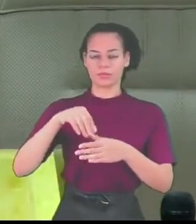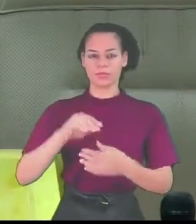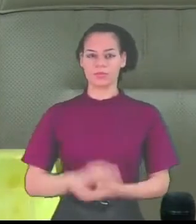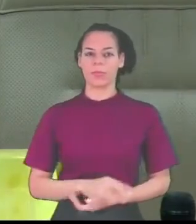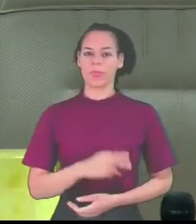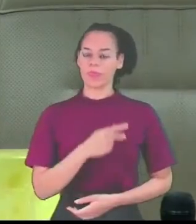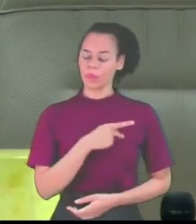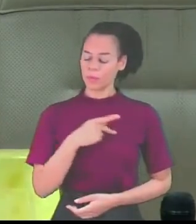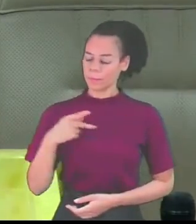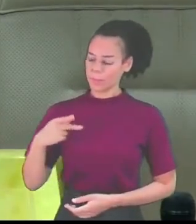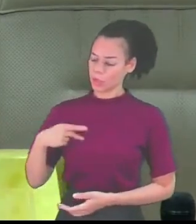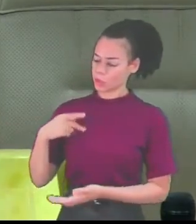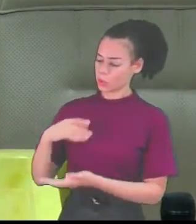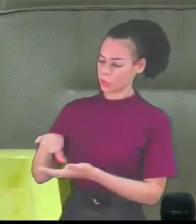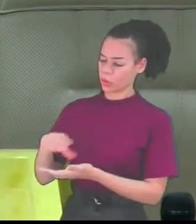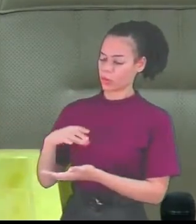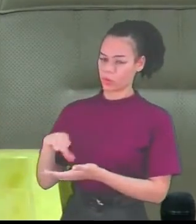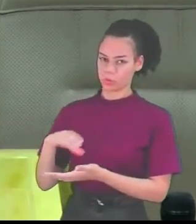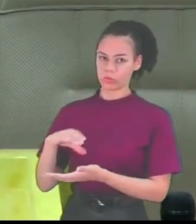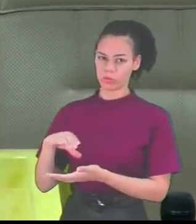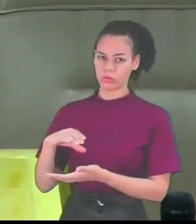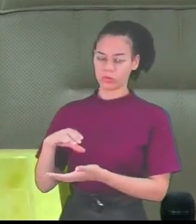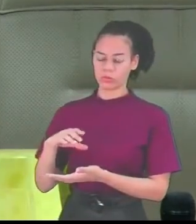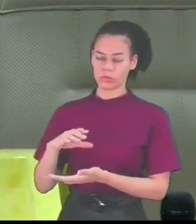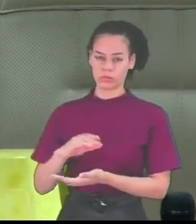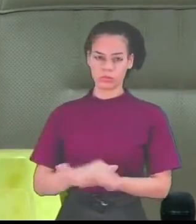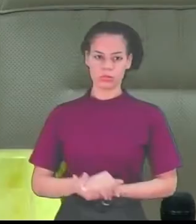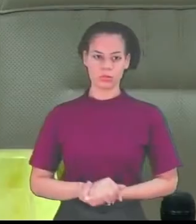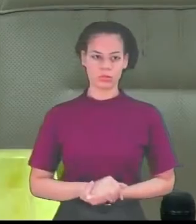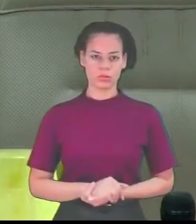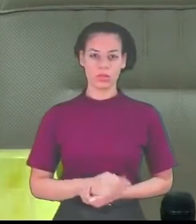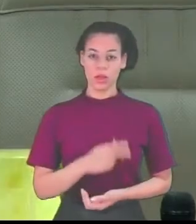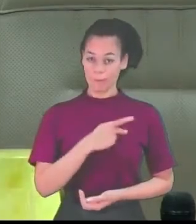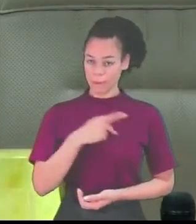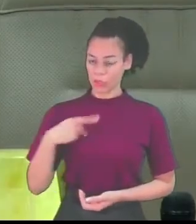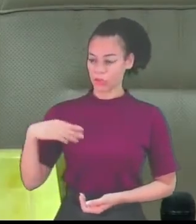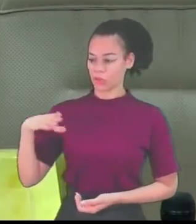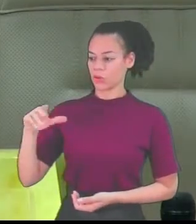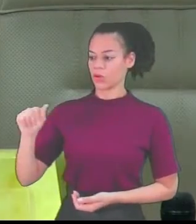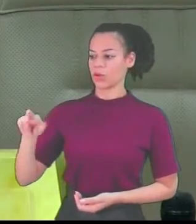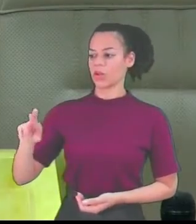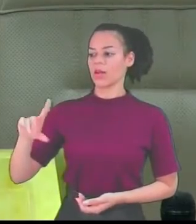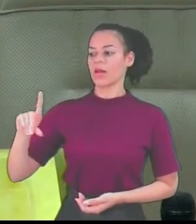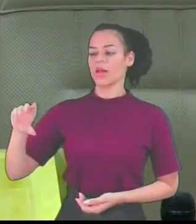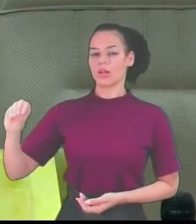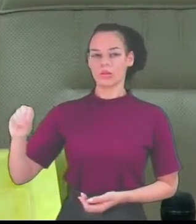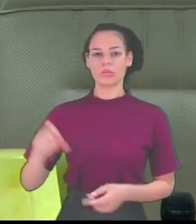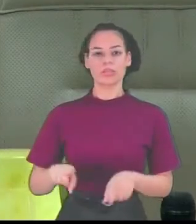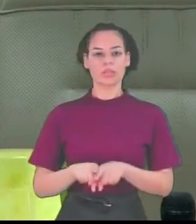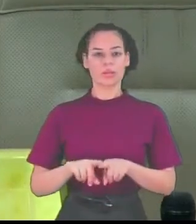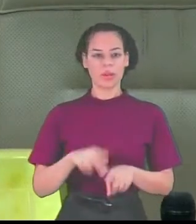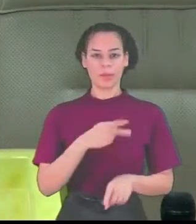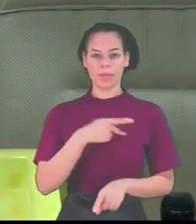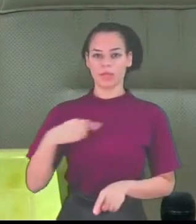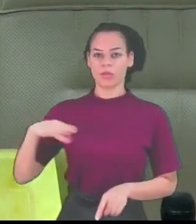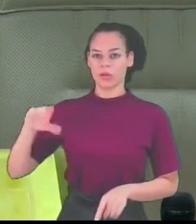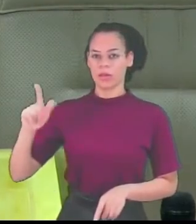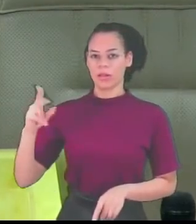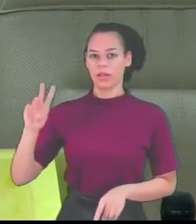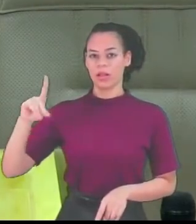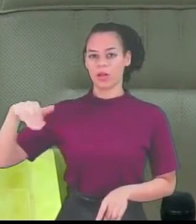o pastor Augusto pastor Oi Carlos Pastor Cláudio pastor